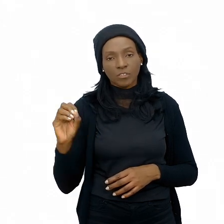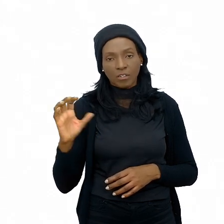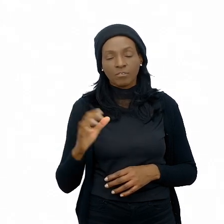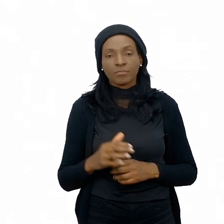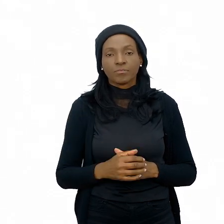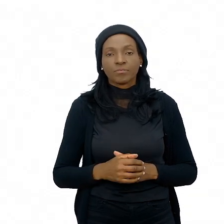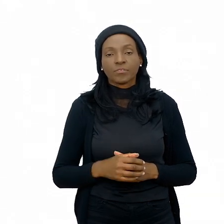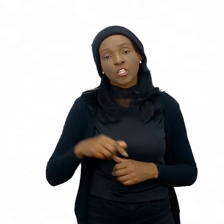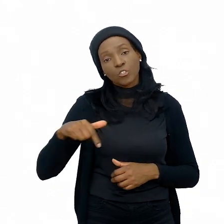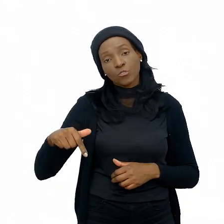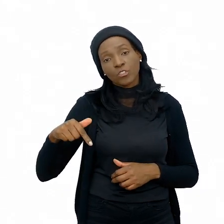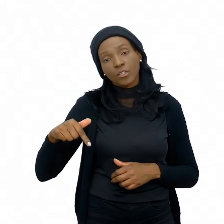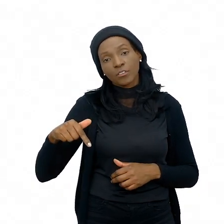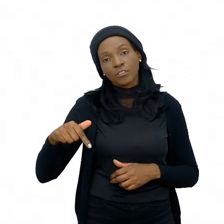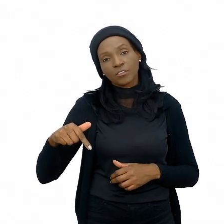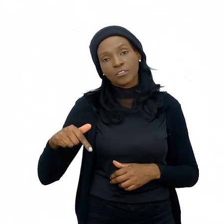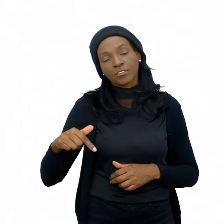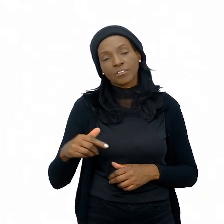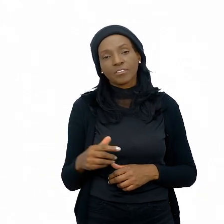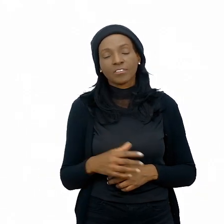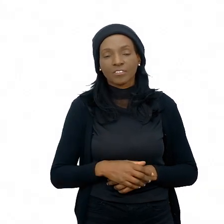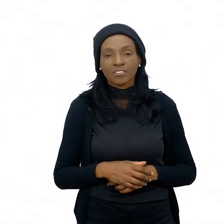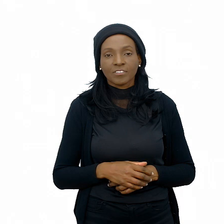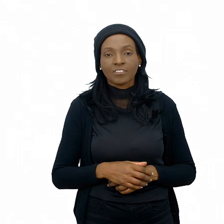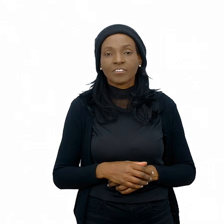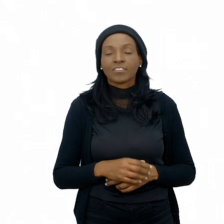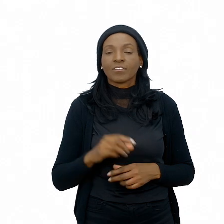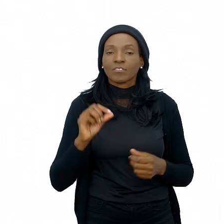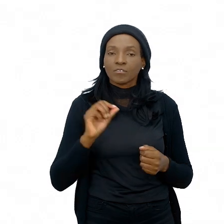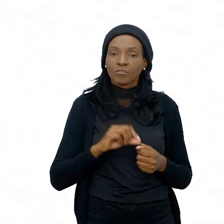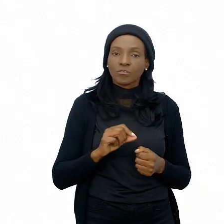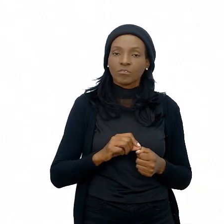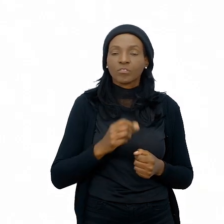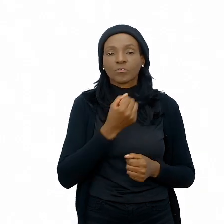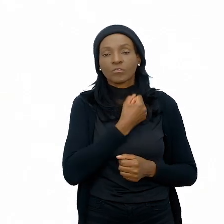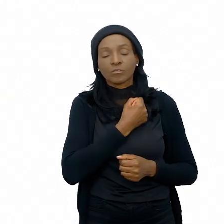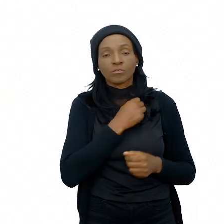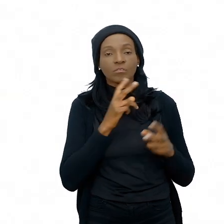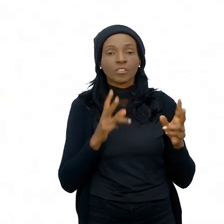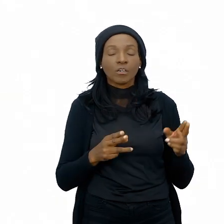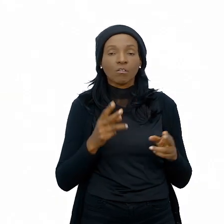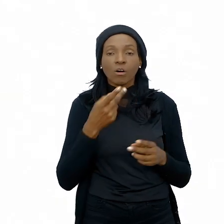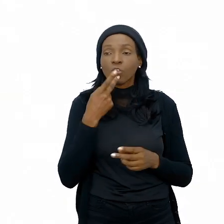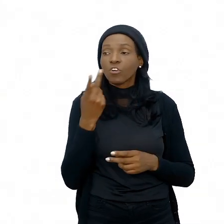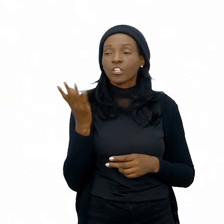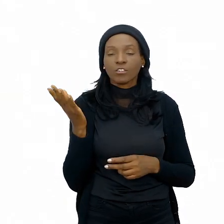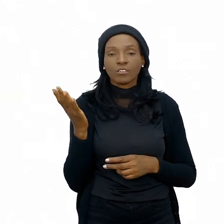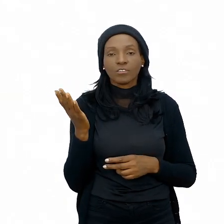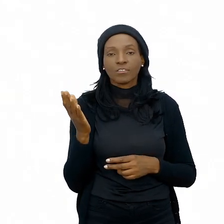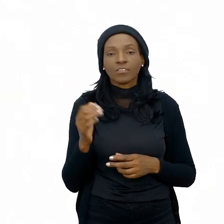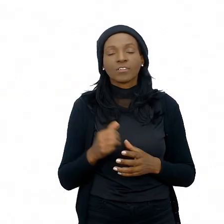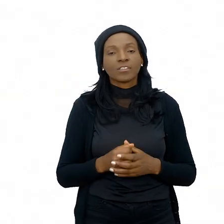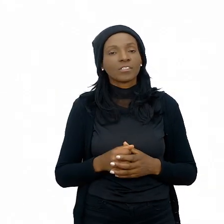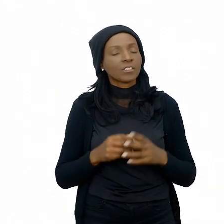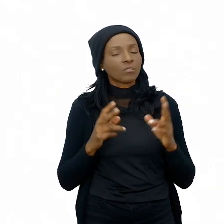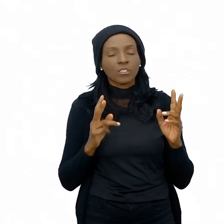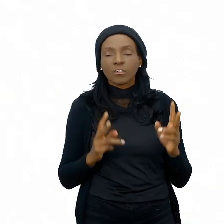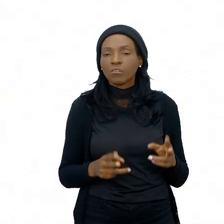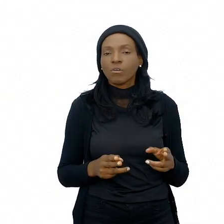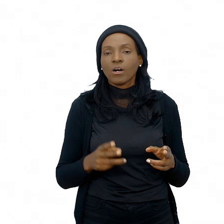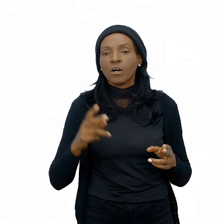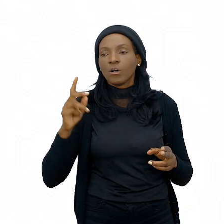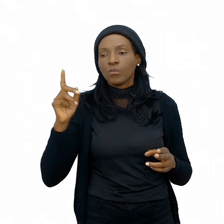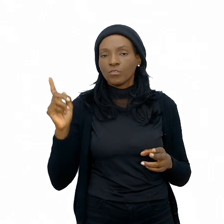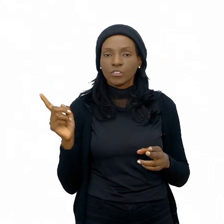zero e o 7, perfazendo o número apoiado na fala. Ou seja, da mesma forma em